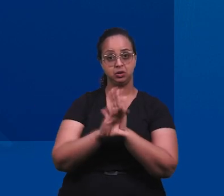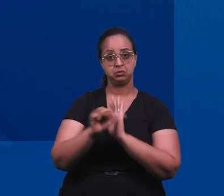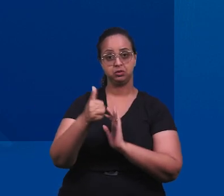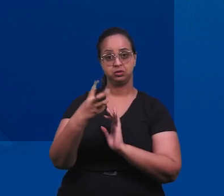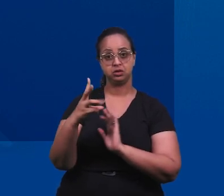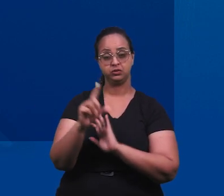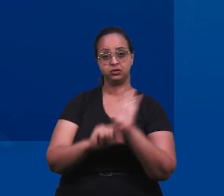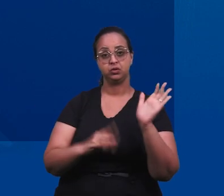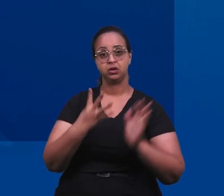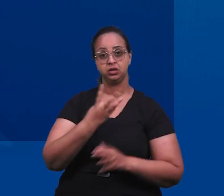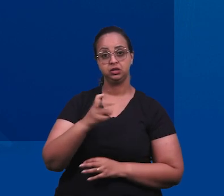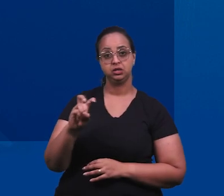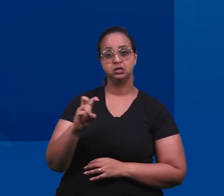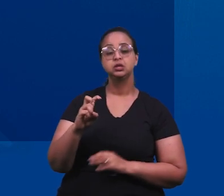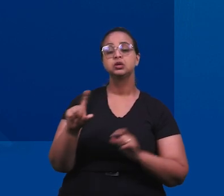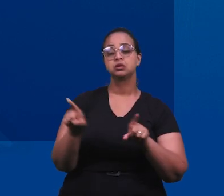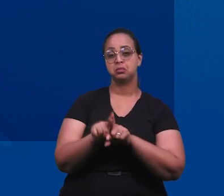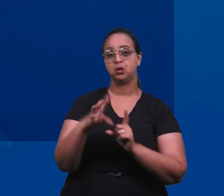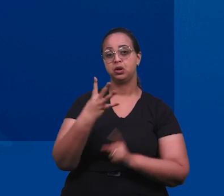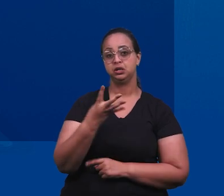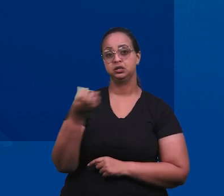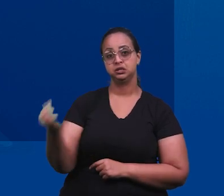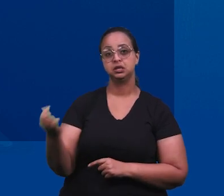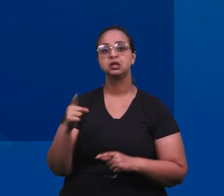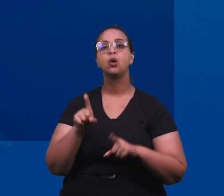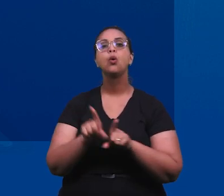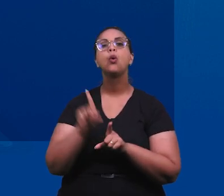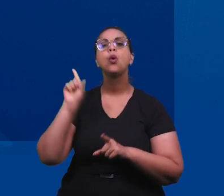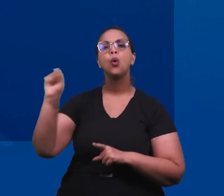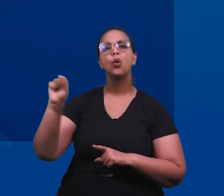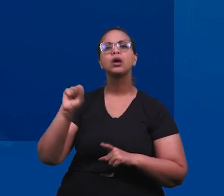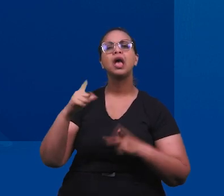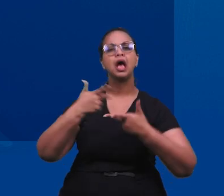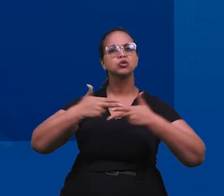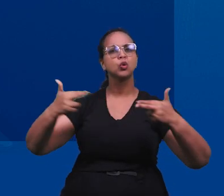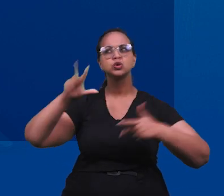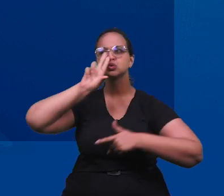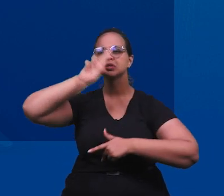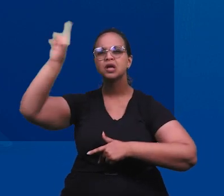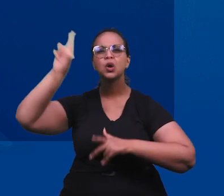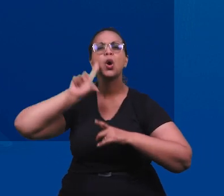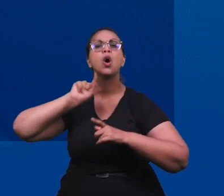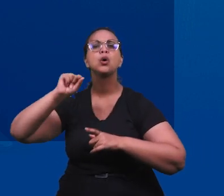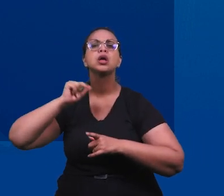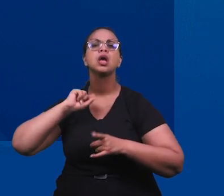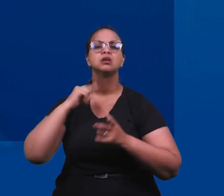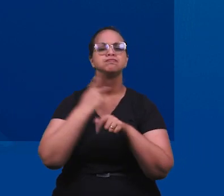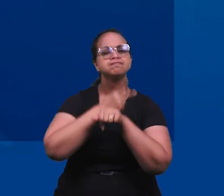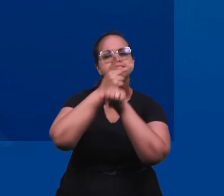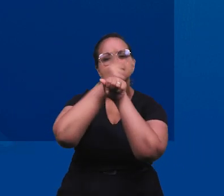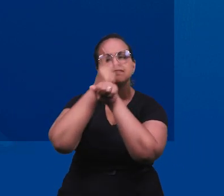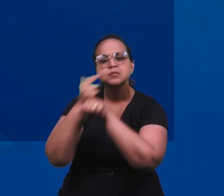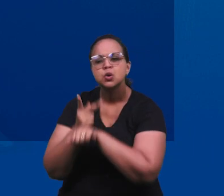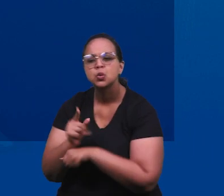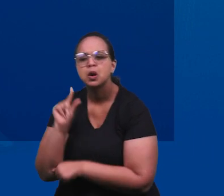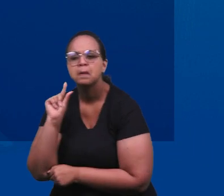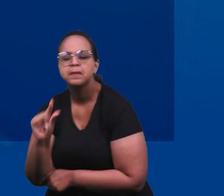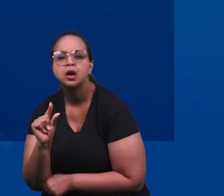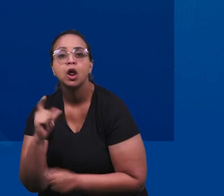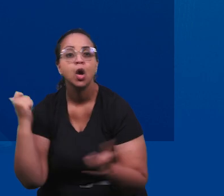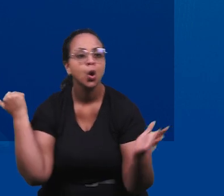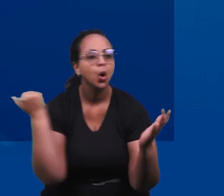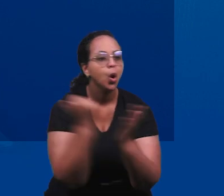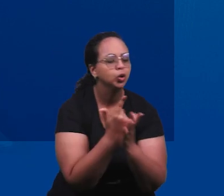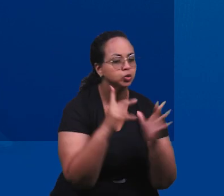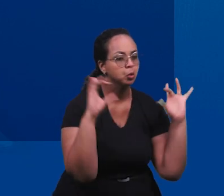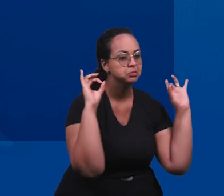13, 45. Outro sim, o reino dos céus é semelhante ao homem negociante que busca boas pérolas. E